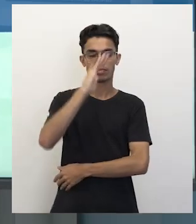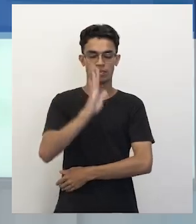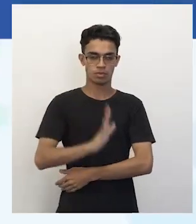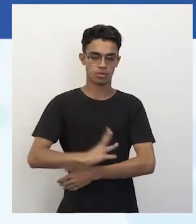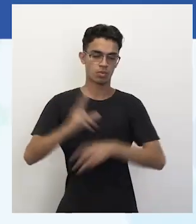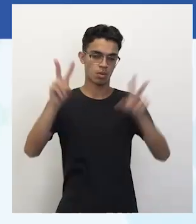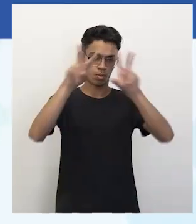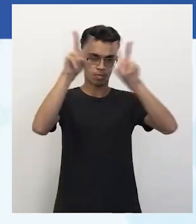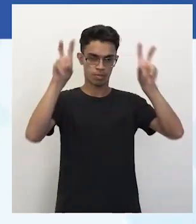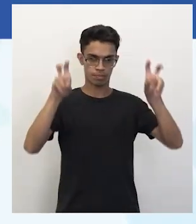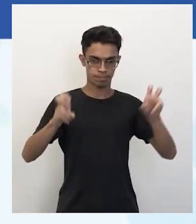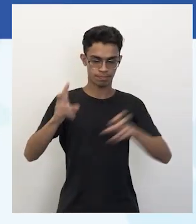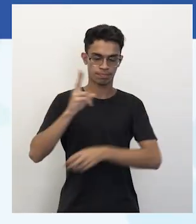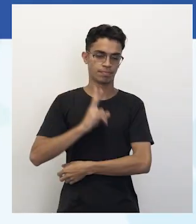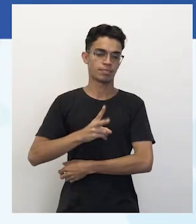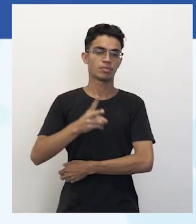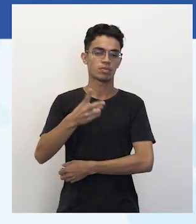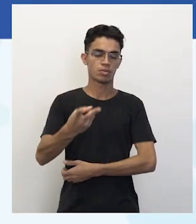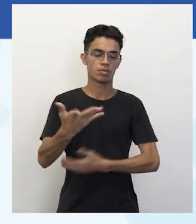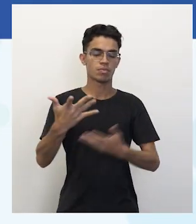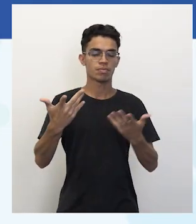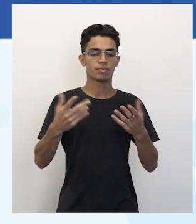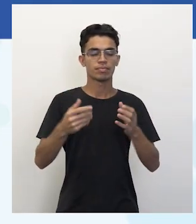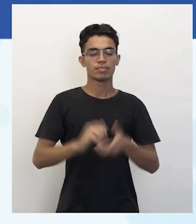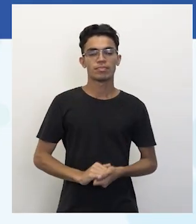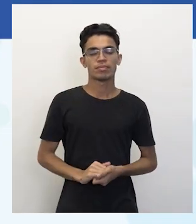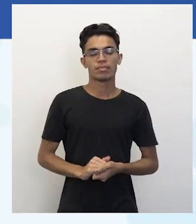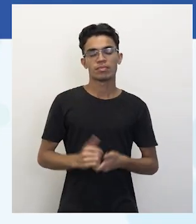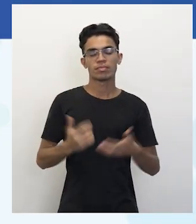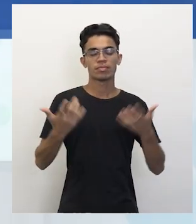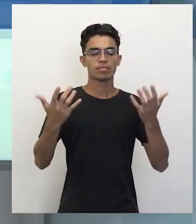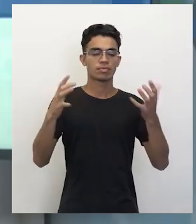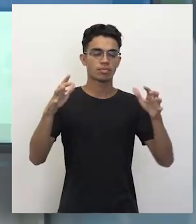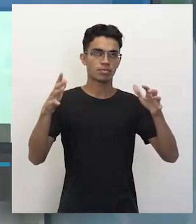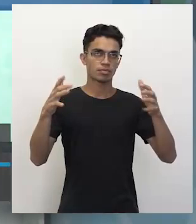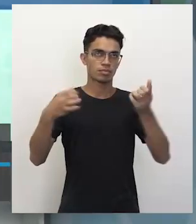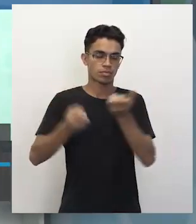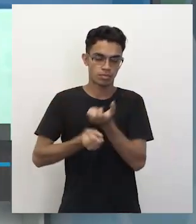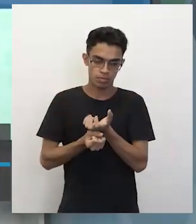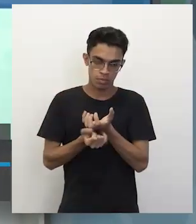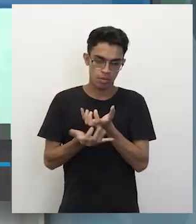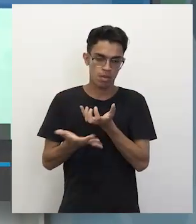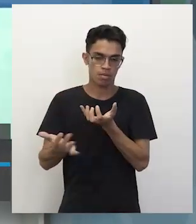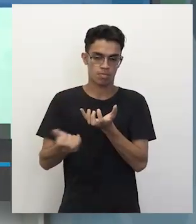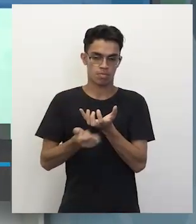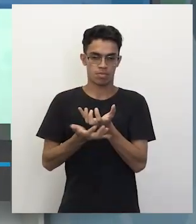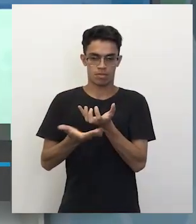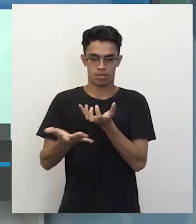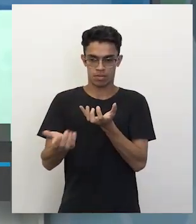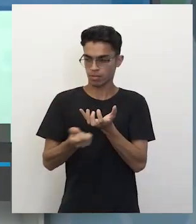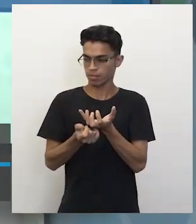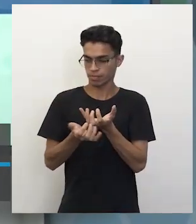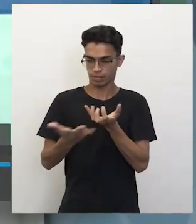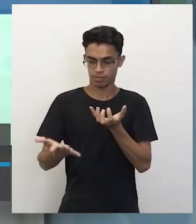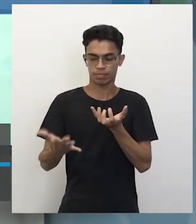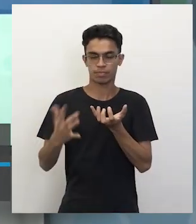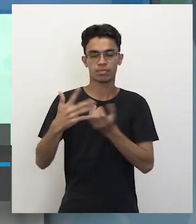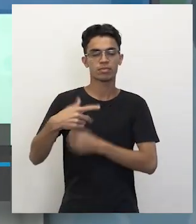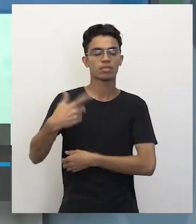tema, falando Pantanal. Tá acabando, né? A gente vai falar do Pantanal e sexta-feira a gente vai falar um pouquinho sobre Pampa, tá bom?